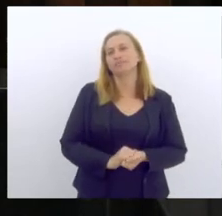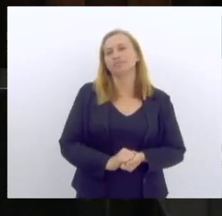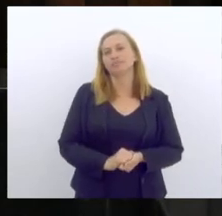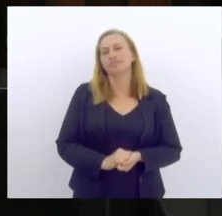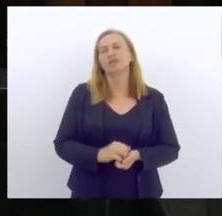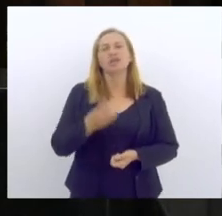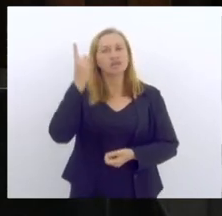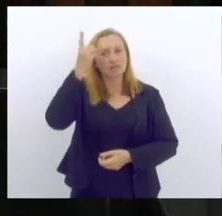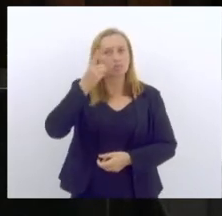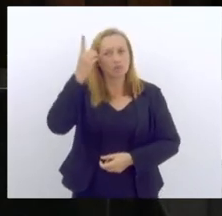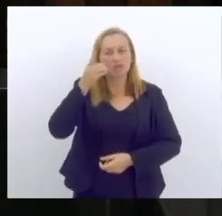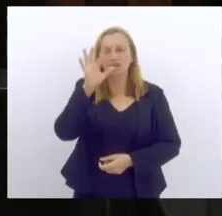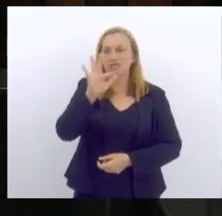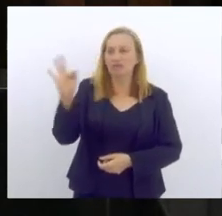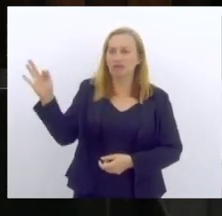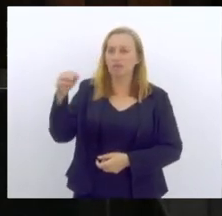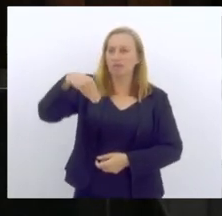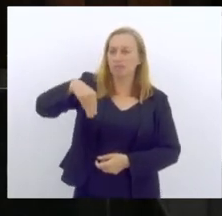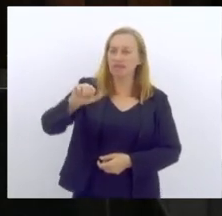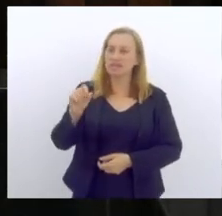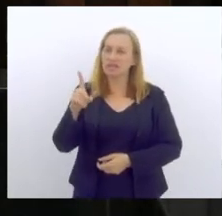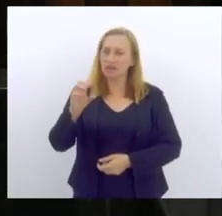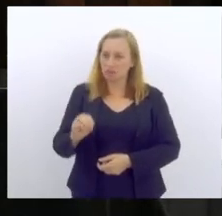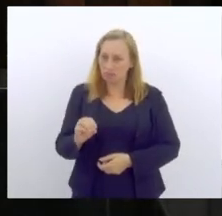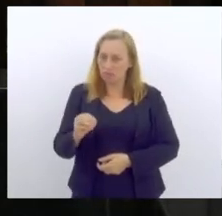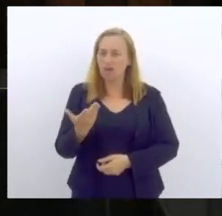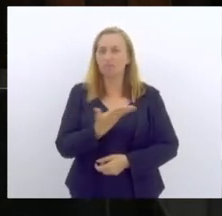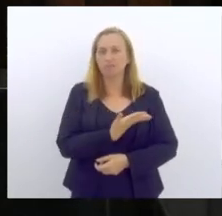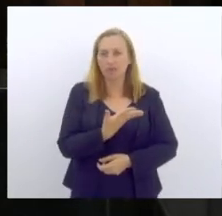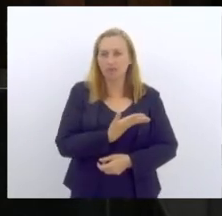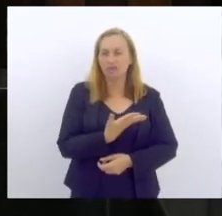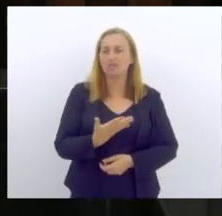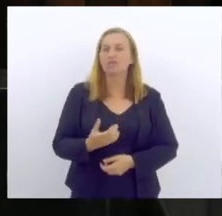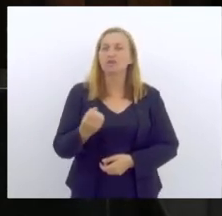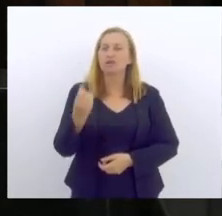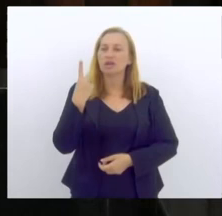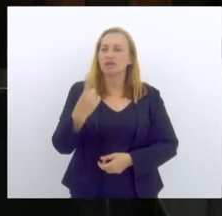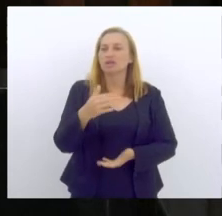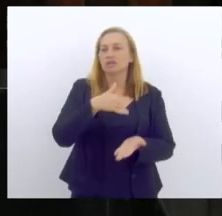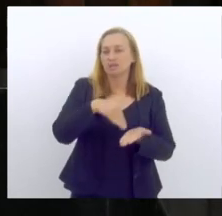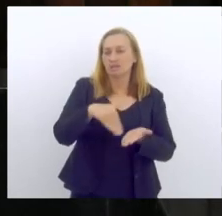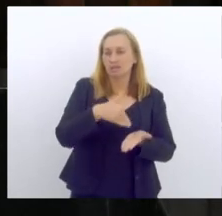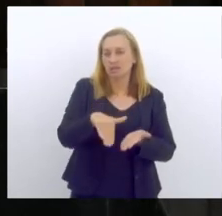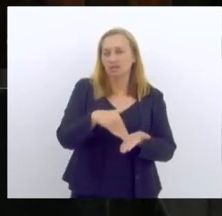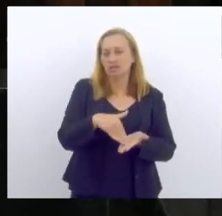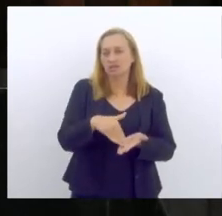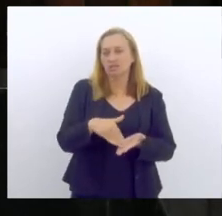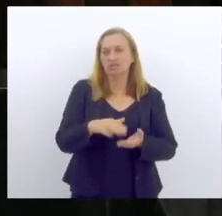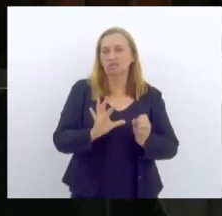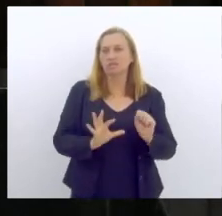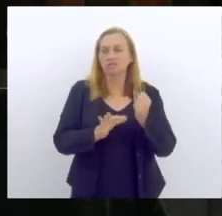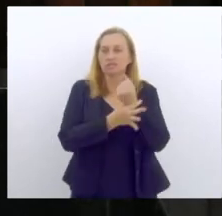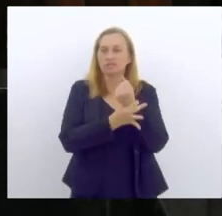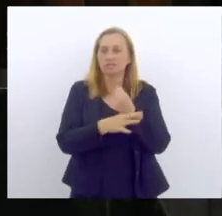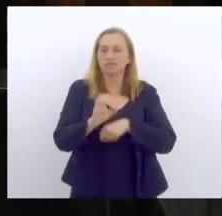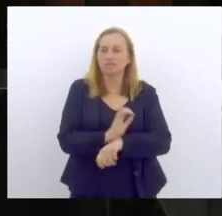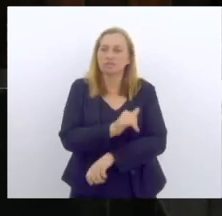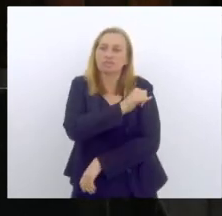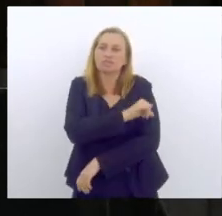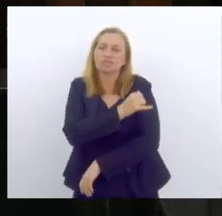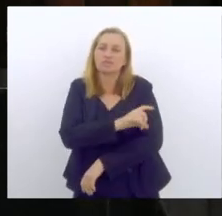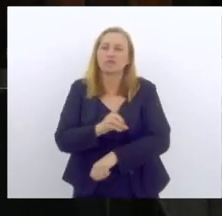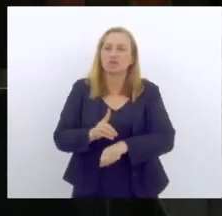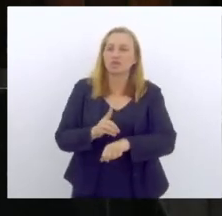deputado federal Marcelo tagyba nosso amigo aqui presente esse Secretário de Segurança do Estado do Rio de Janeiro deputada